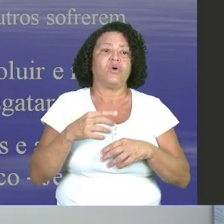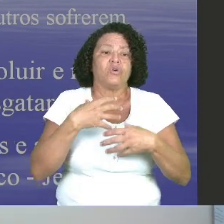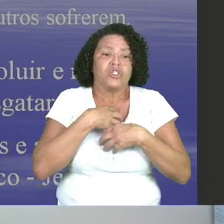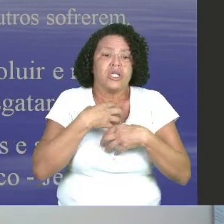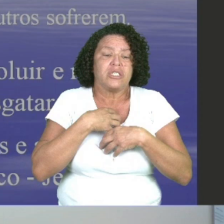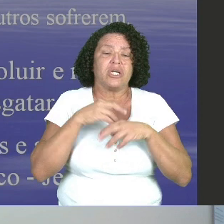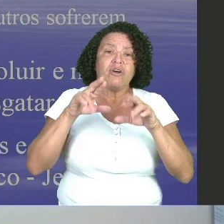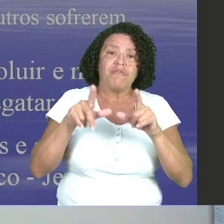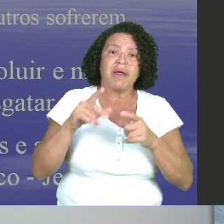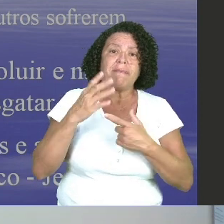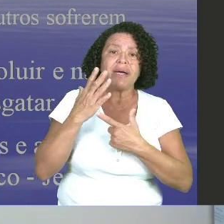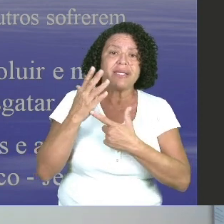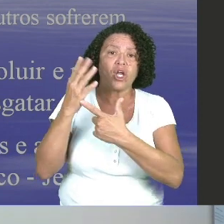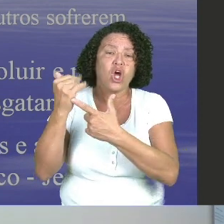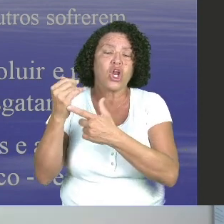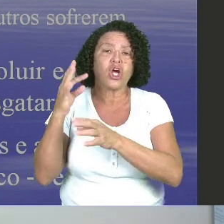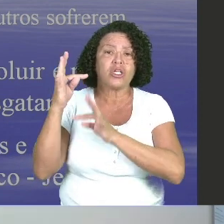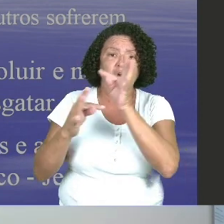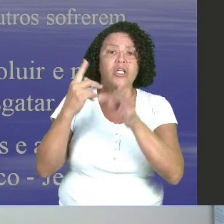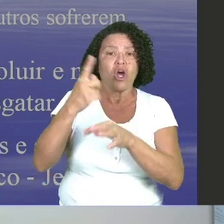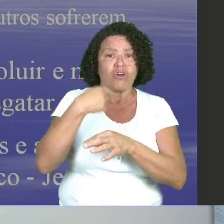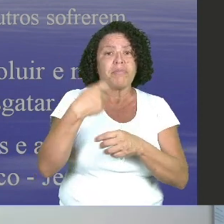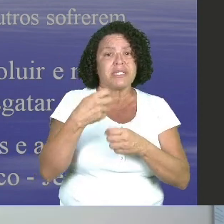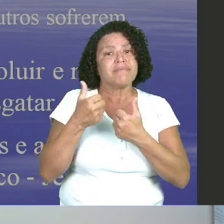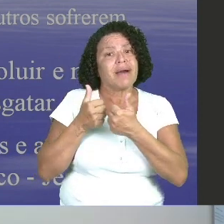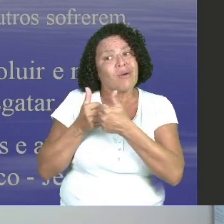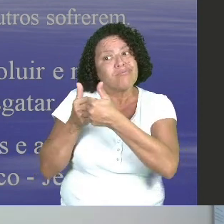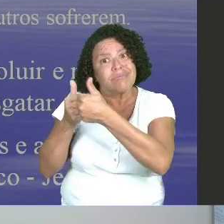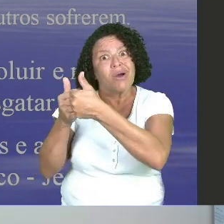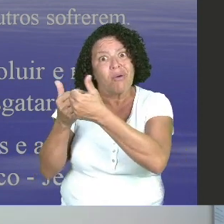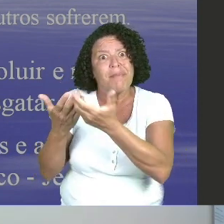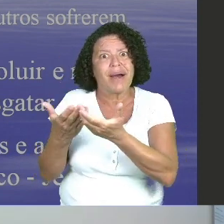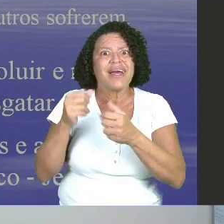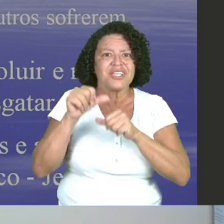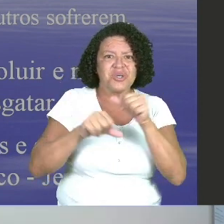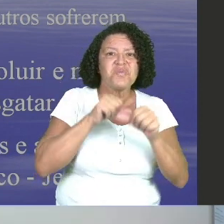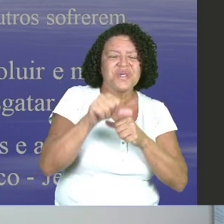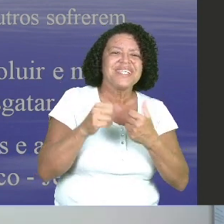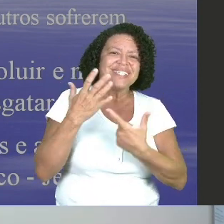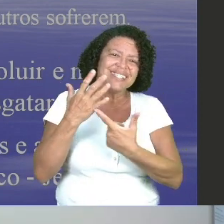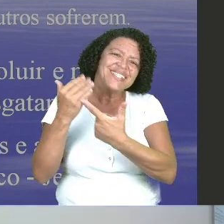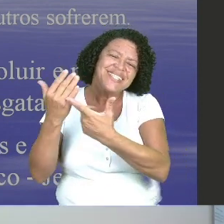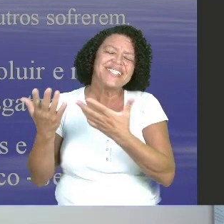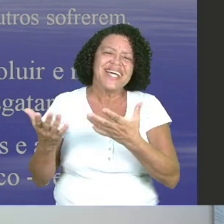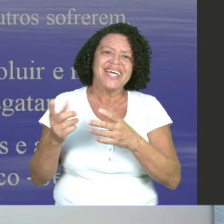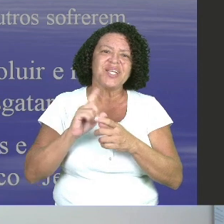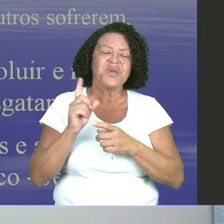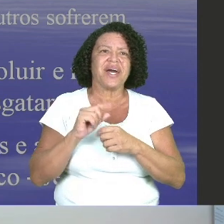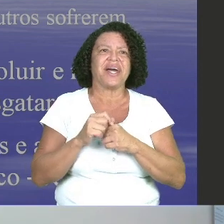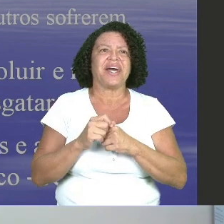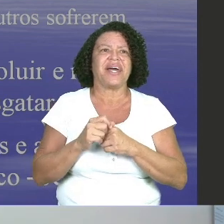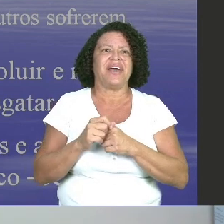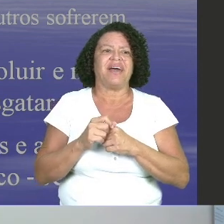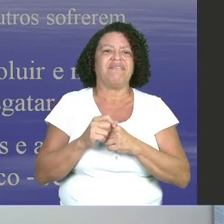mais tecnológica. Então precisamos também acompanhar um pouco essas mudanças tecnológicas e não ficar à